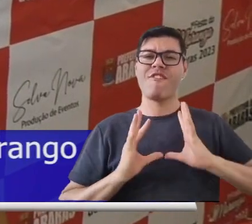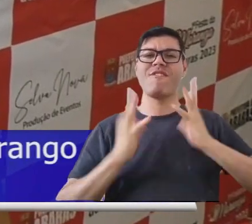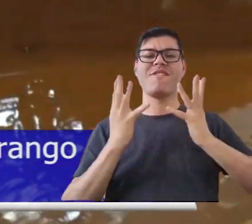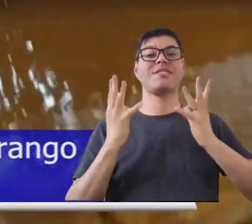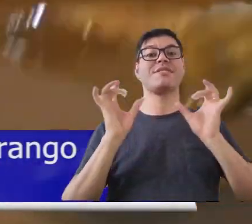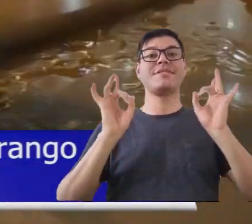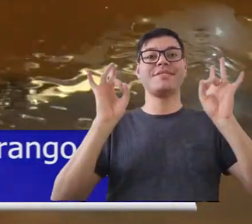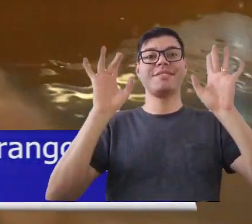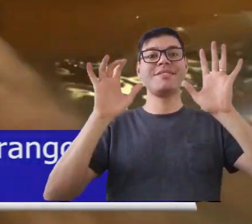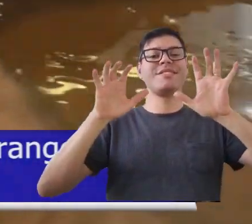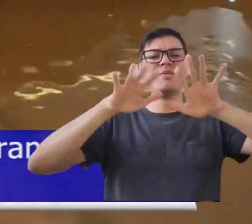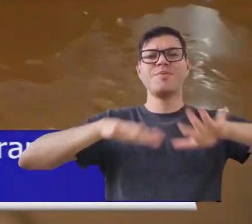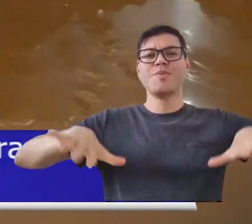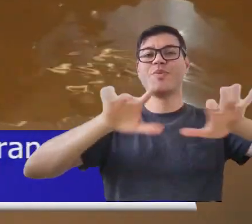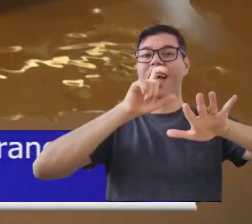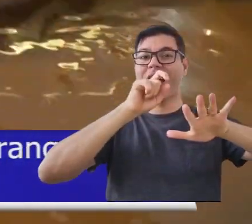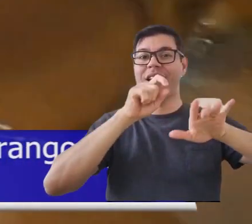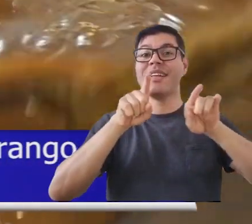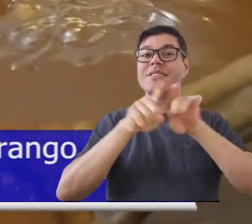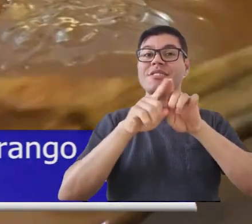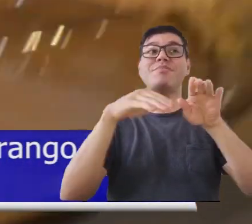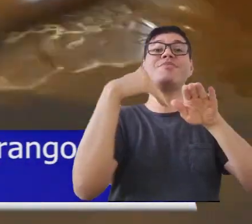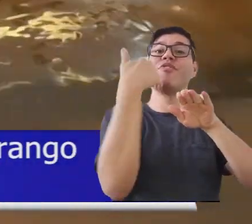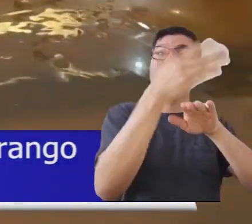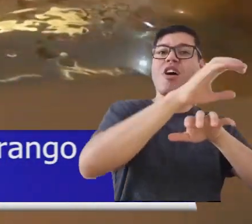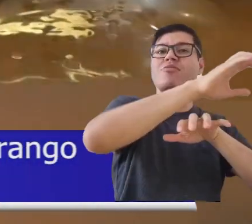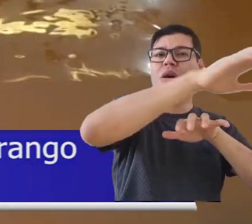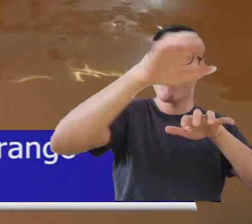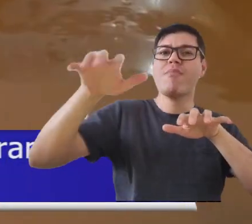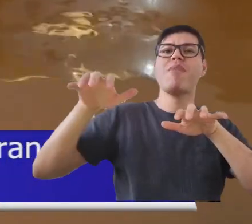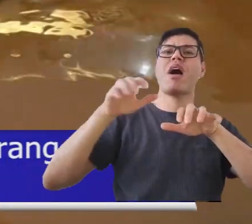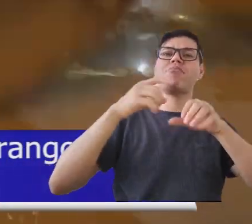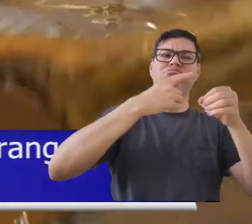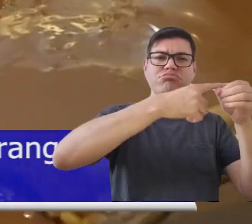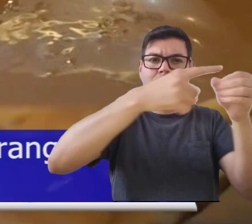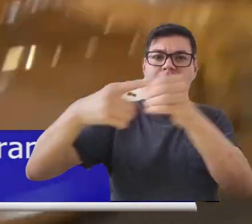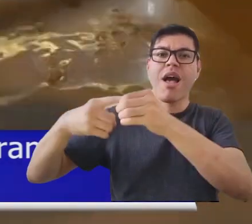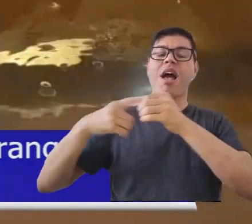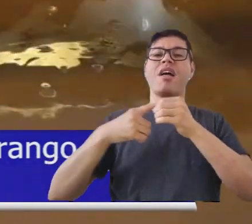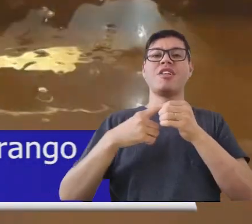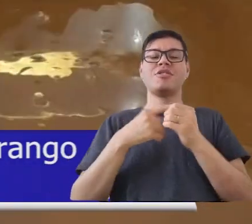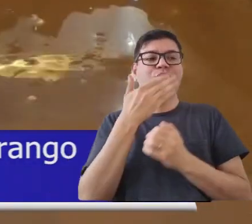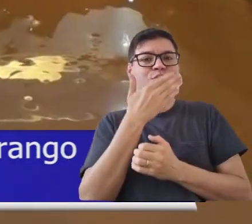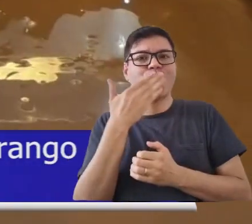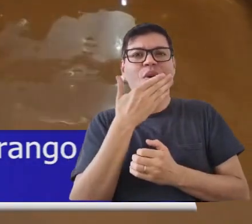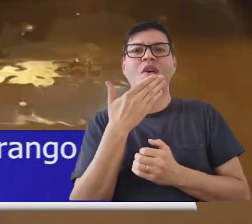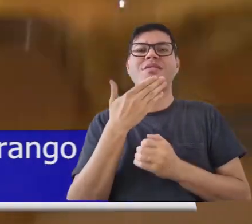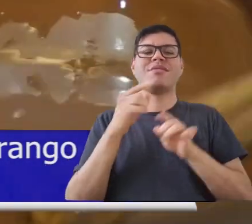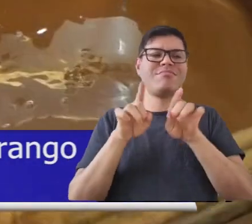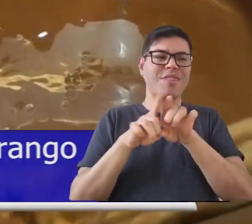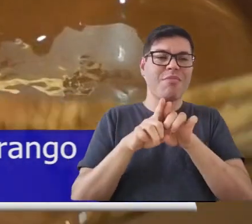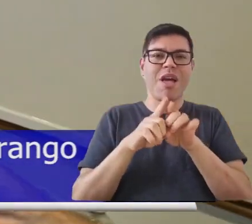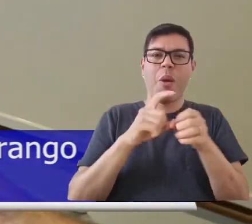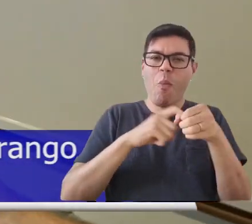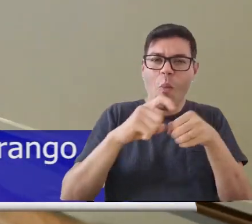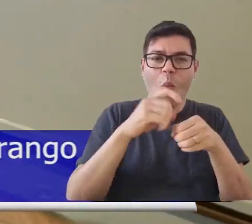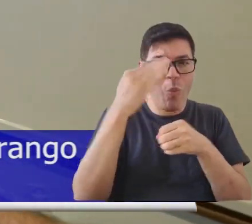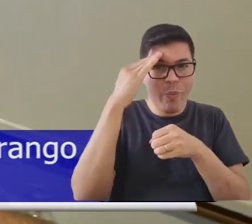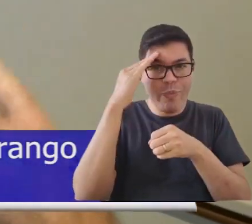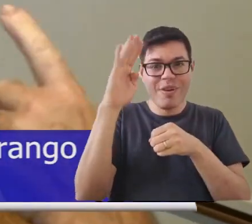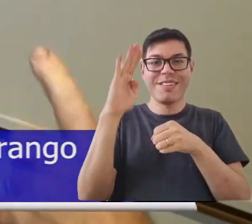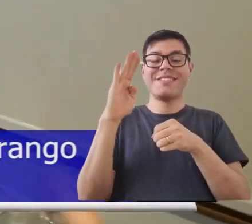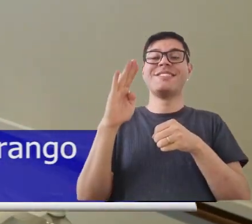daqui da cidade de Araras e da região. Atrações musicais, comida salgada também, vários tipos de doce, também principalmente com